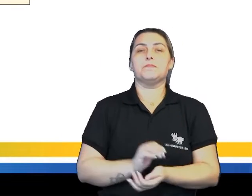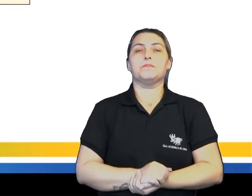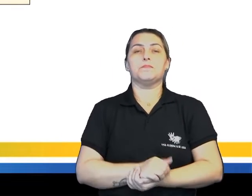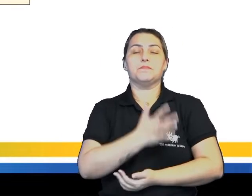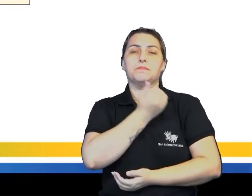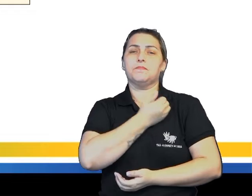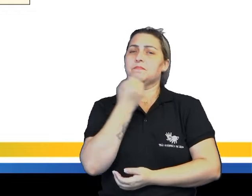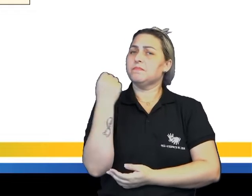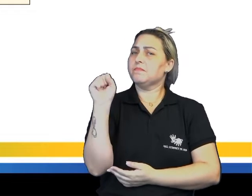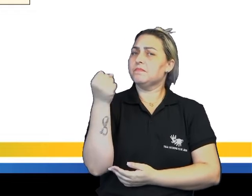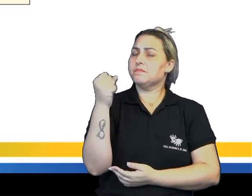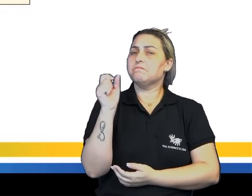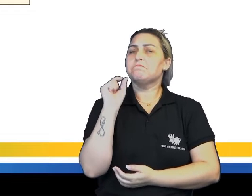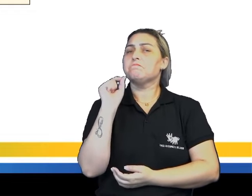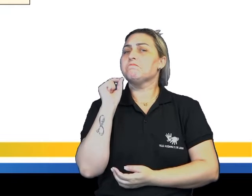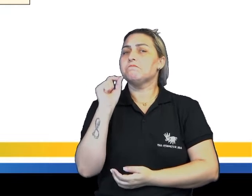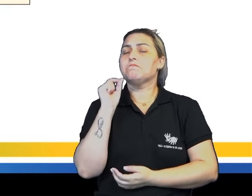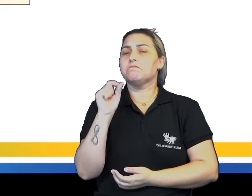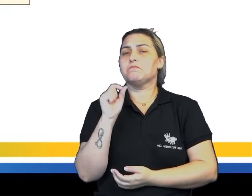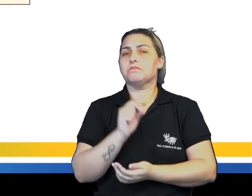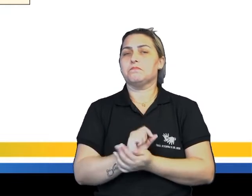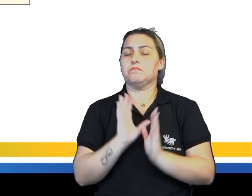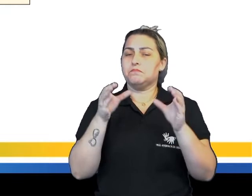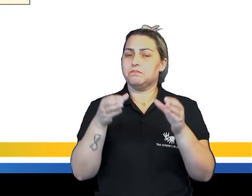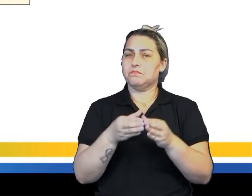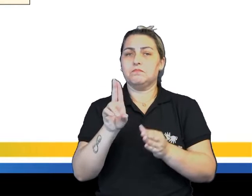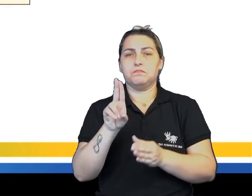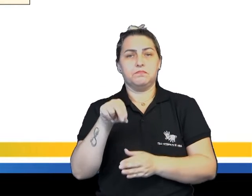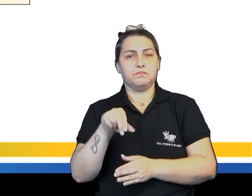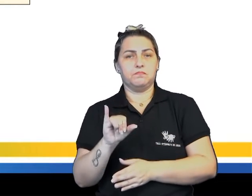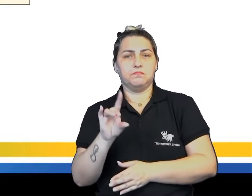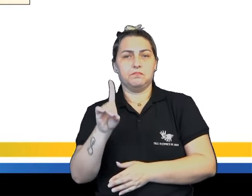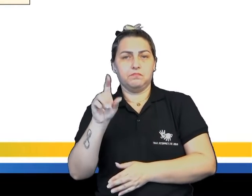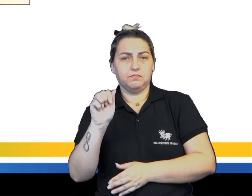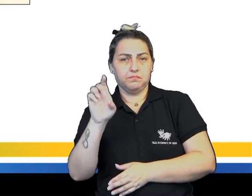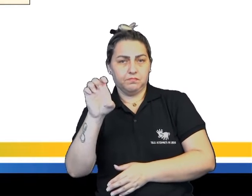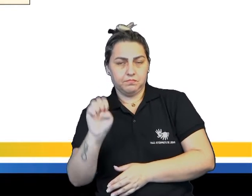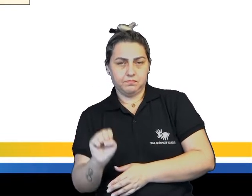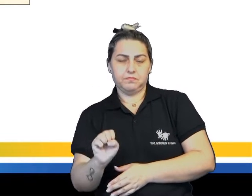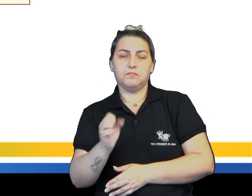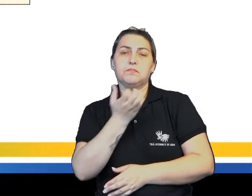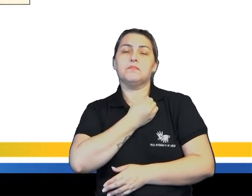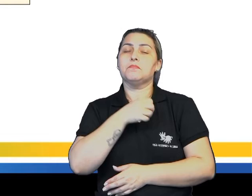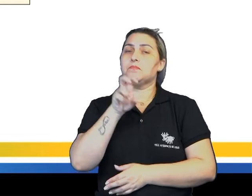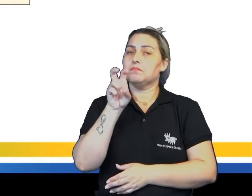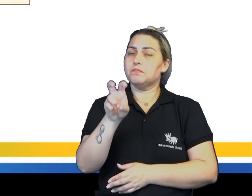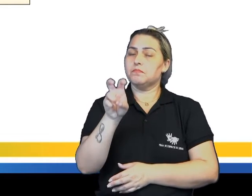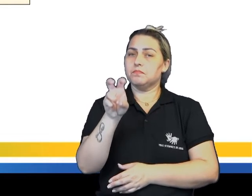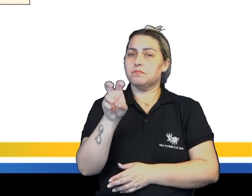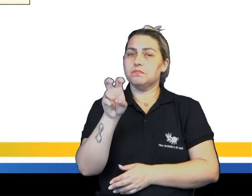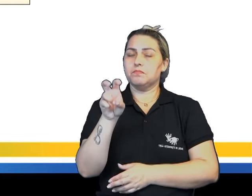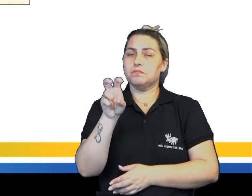lá, o número 8, ele está na casa das unidades. O número 5, ele